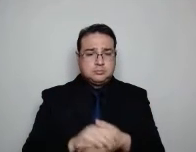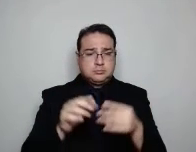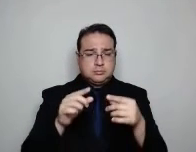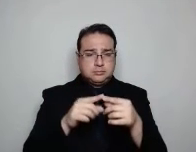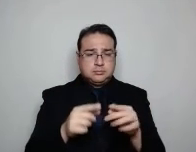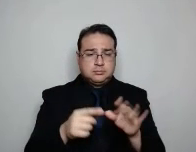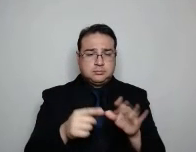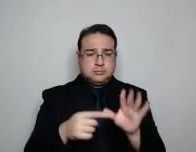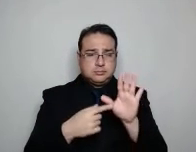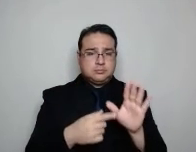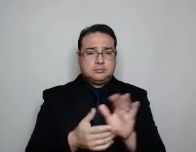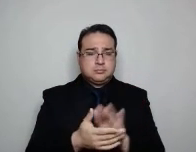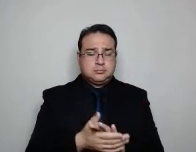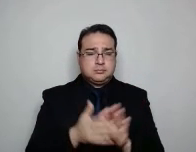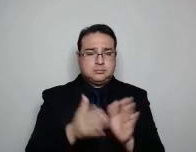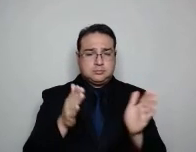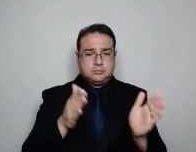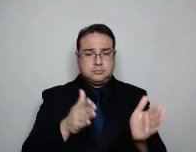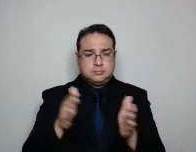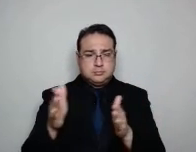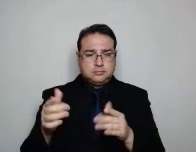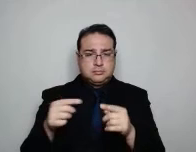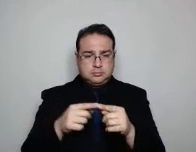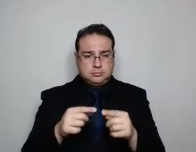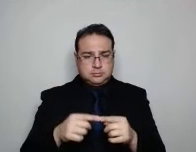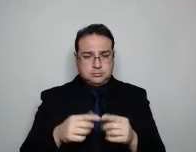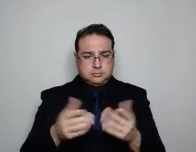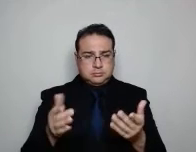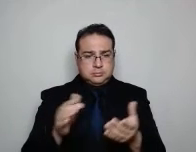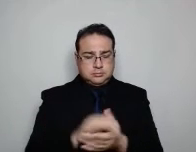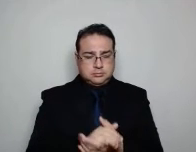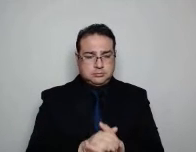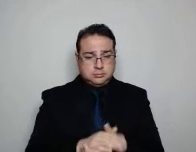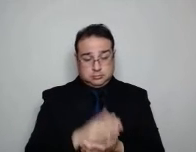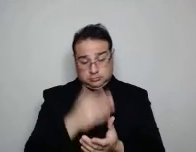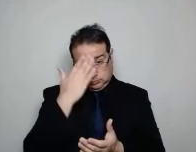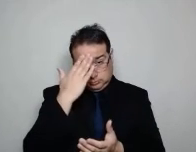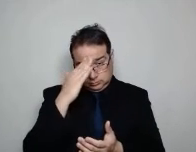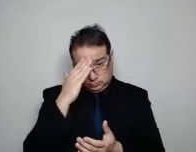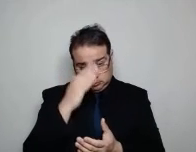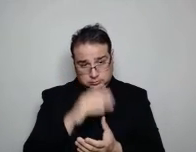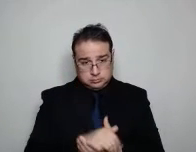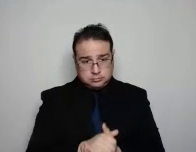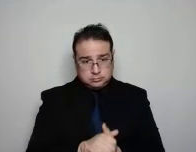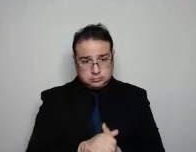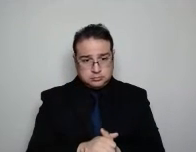sentença entendeu por determinar o tratamento. E ainda